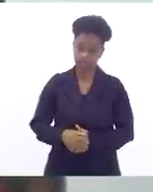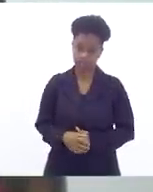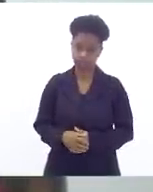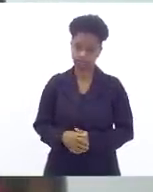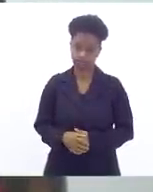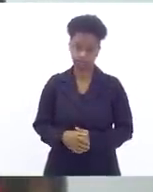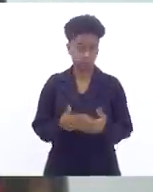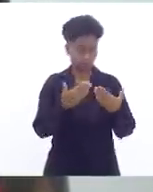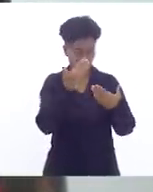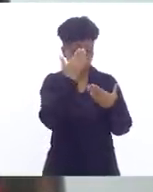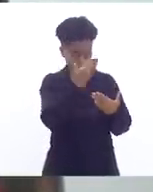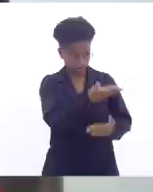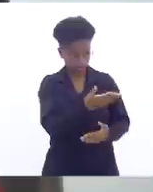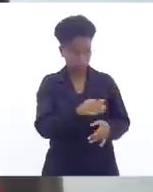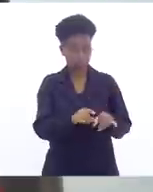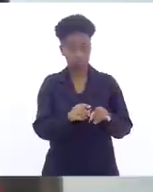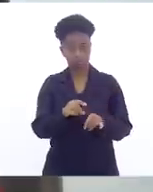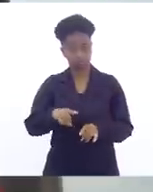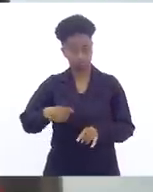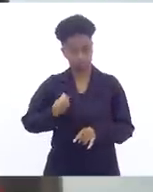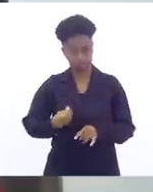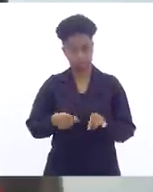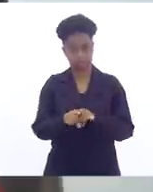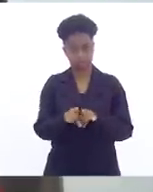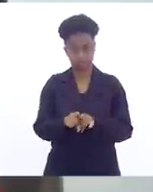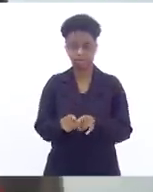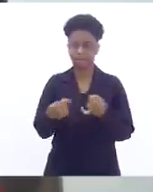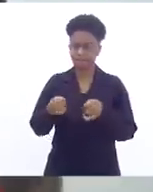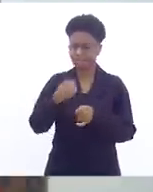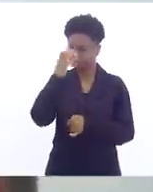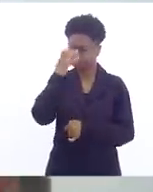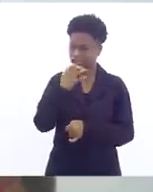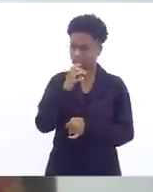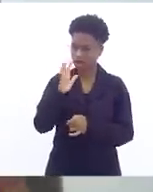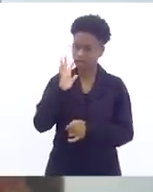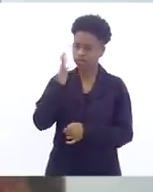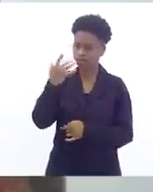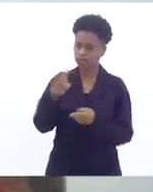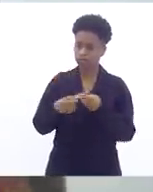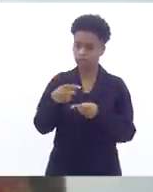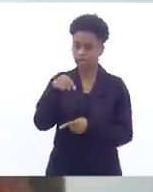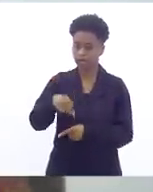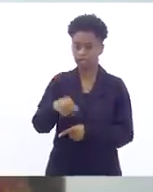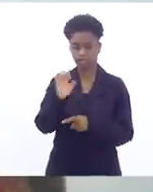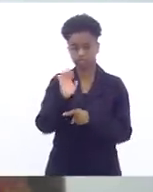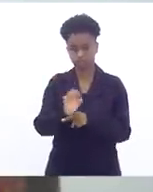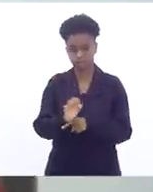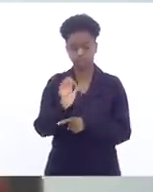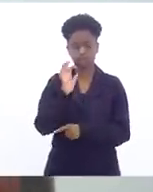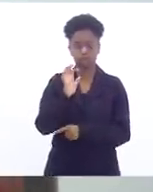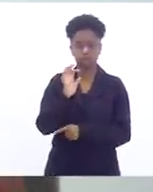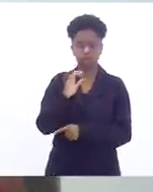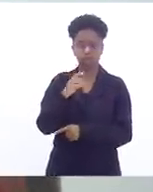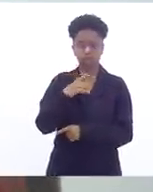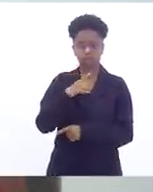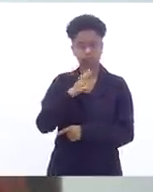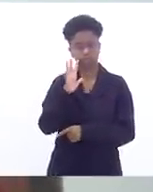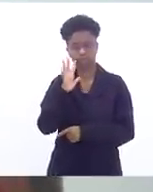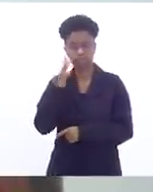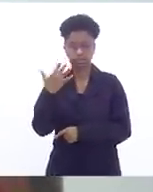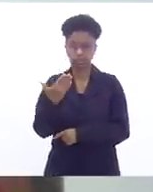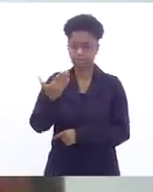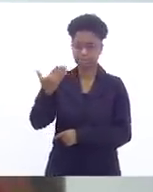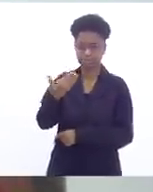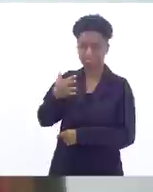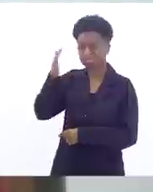canta muito obrigado pela presença do Senhor com realmente com seriedade porque o estado decidiu tomar uma decisão atrás de que ninguém conseguiu